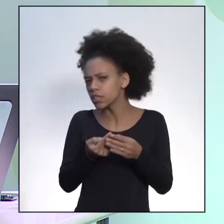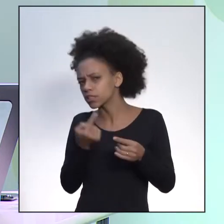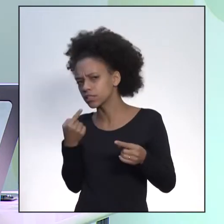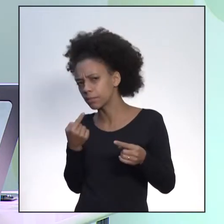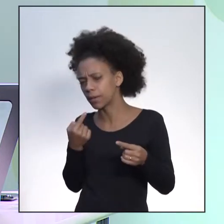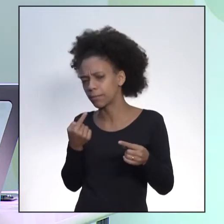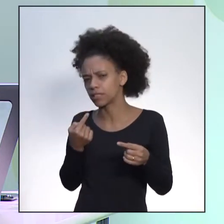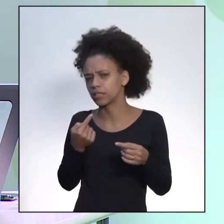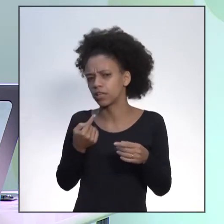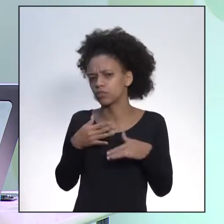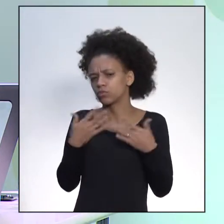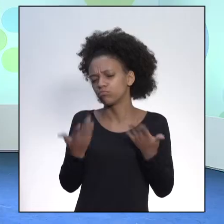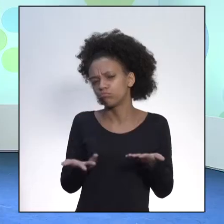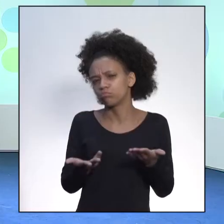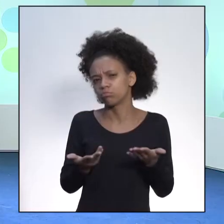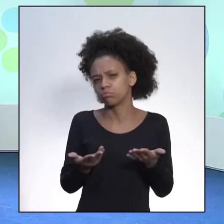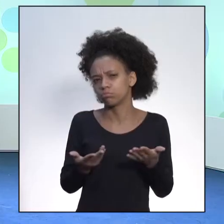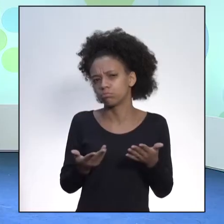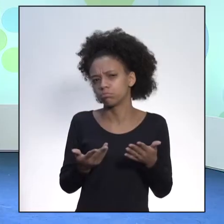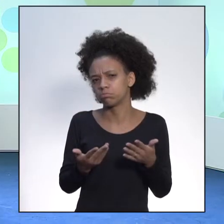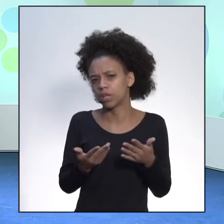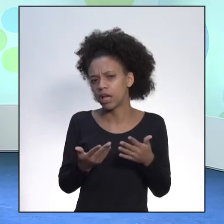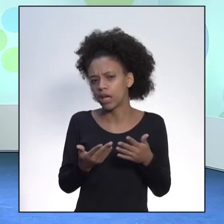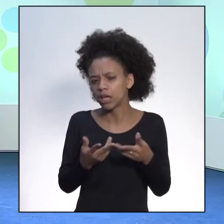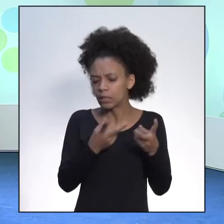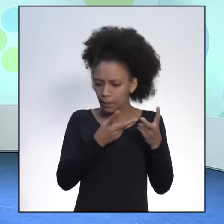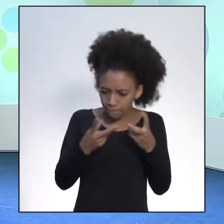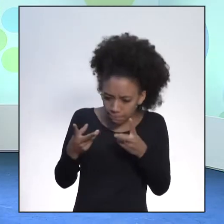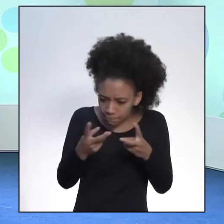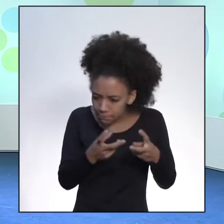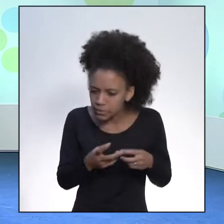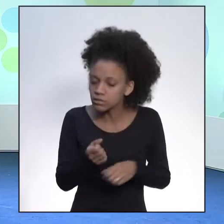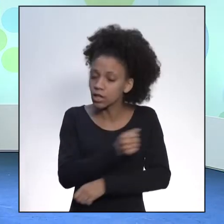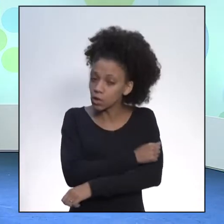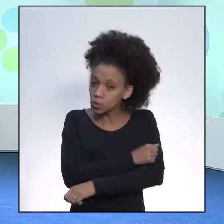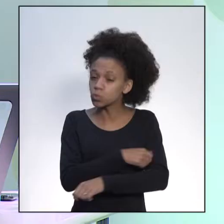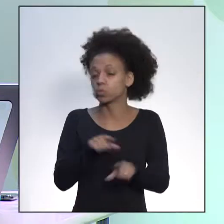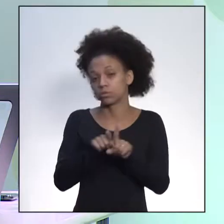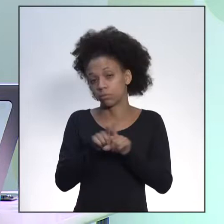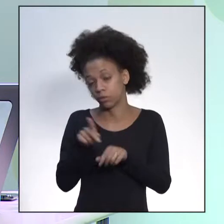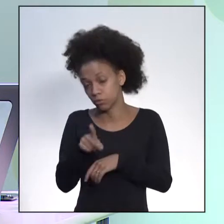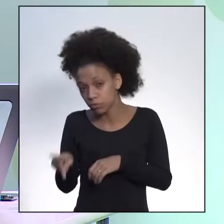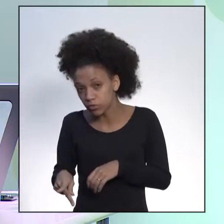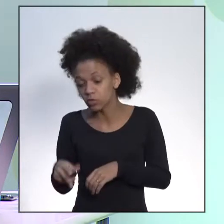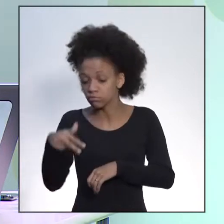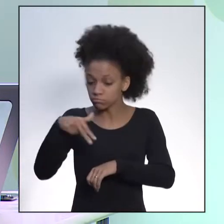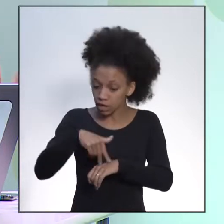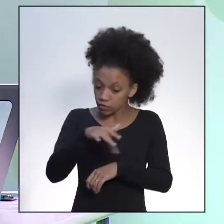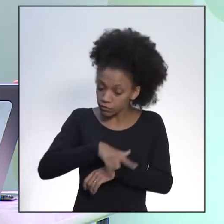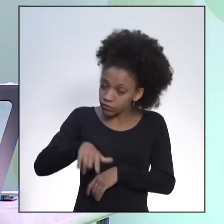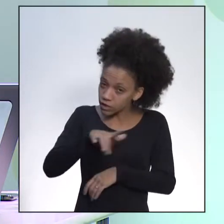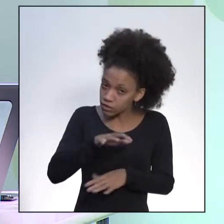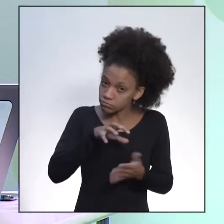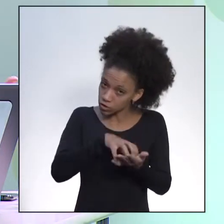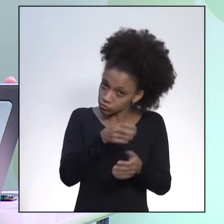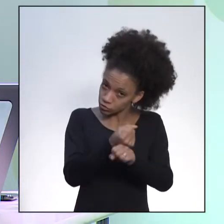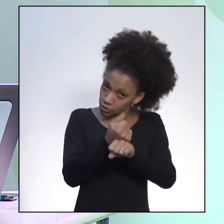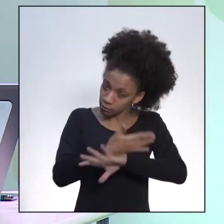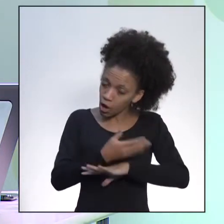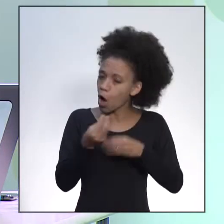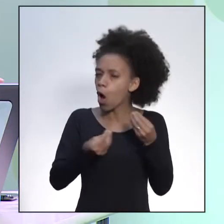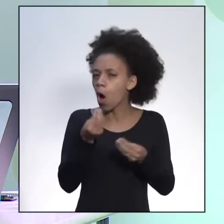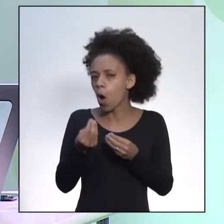sobre levantando as impressões dos professores, alunos que estiveram aqui no estúdio, como tinham sido essas primeiras semanas de